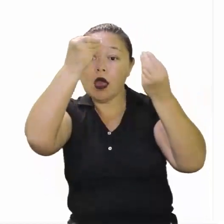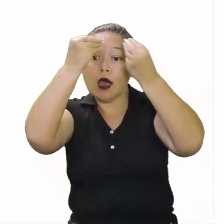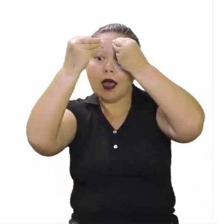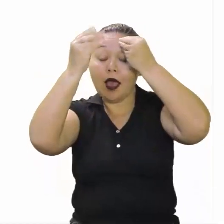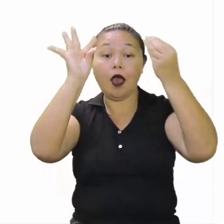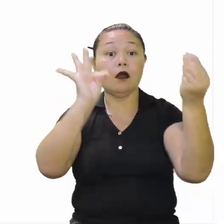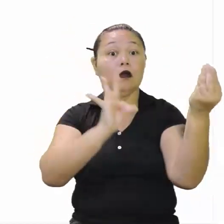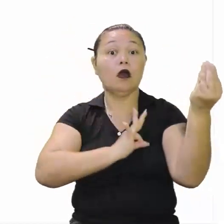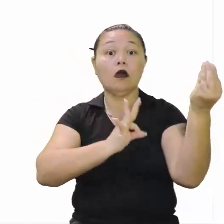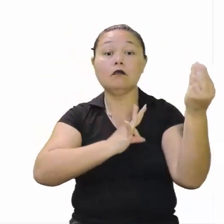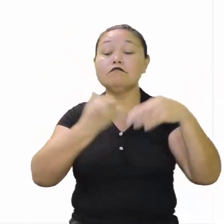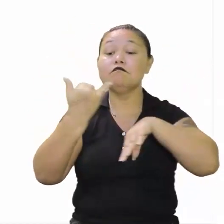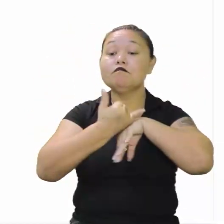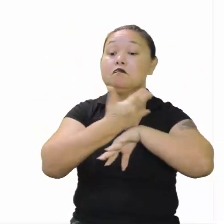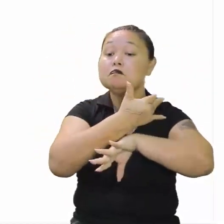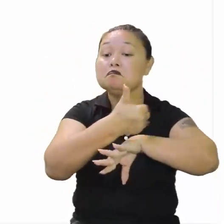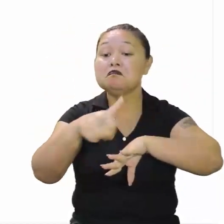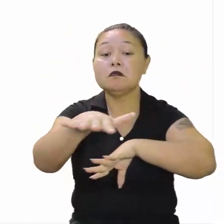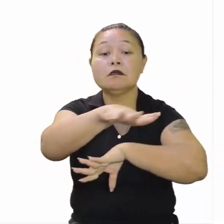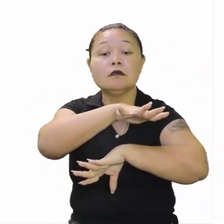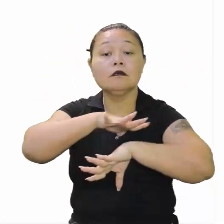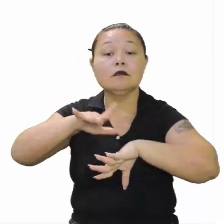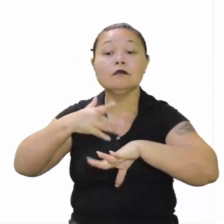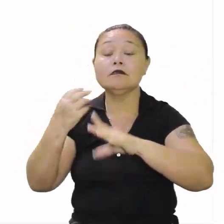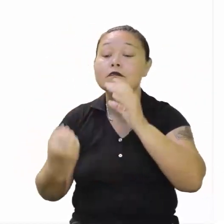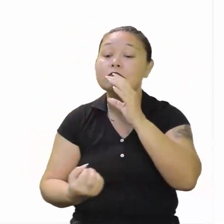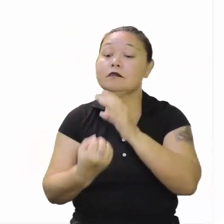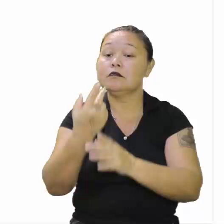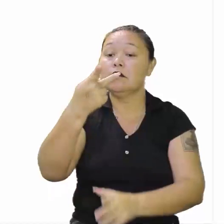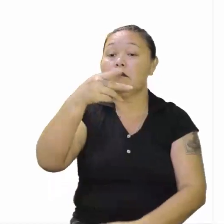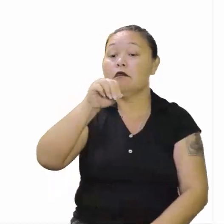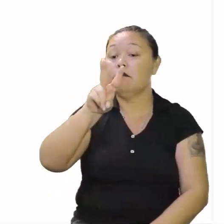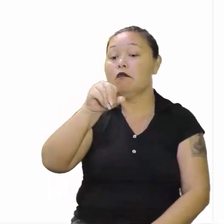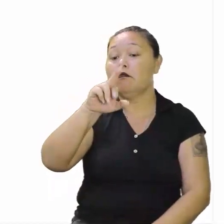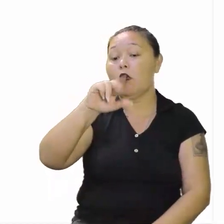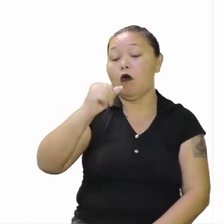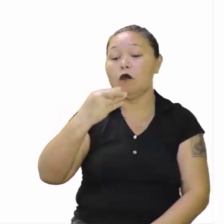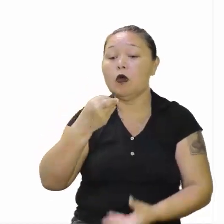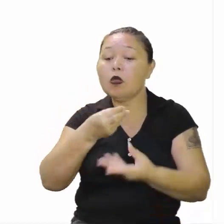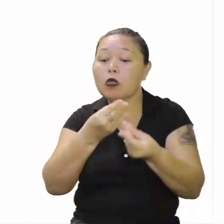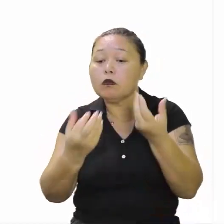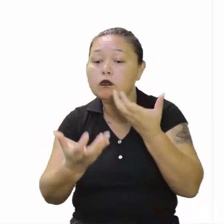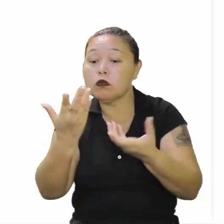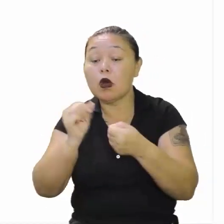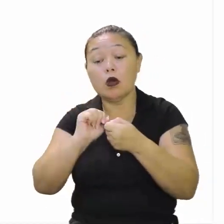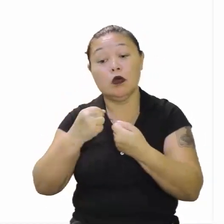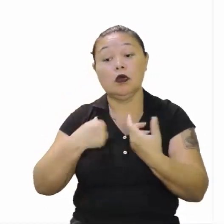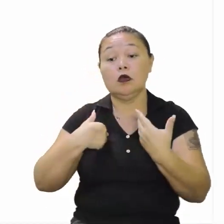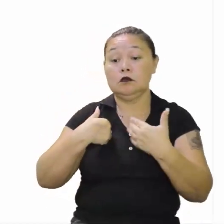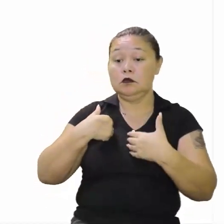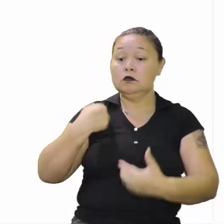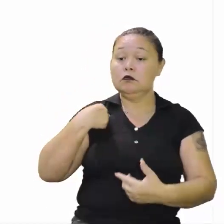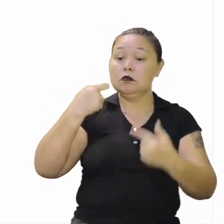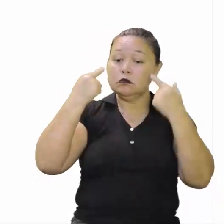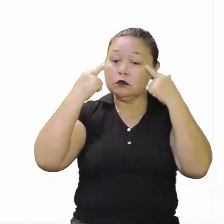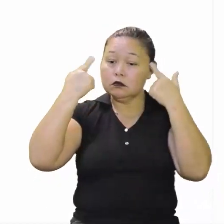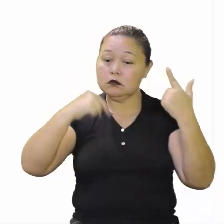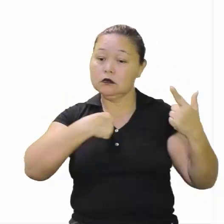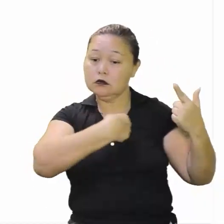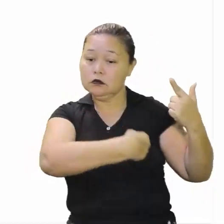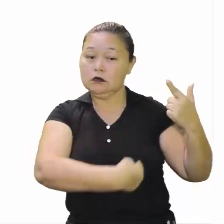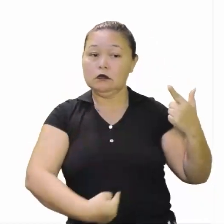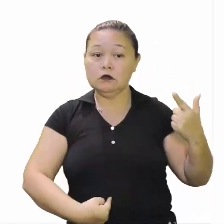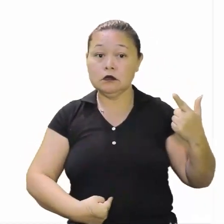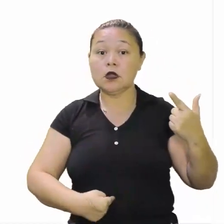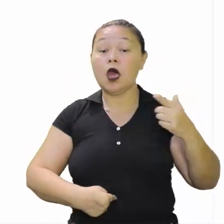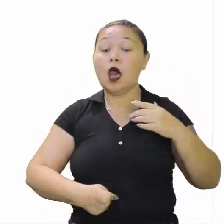de metalurgia e à descoberta da pólvora. Os chineses foram